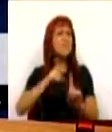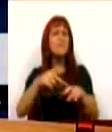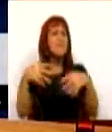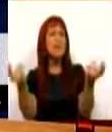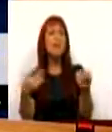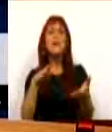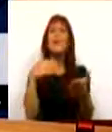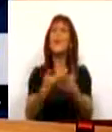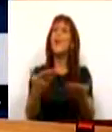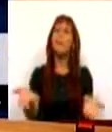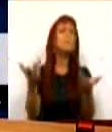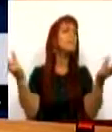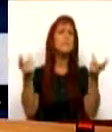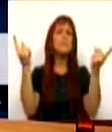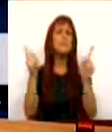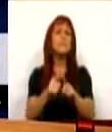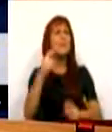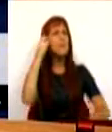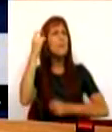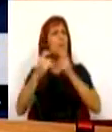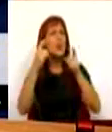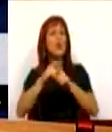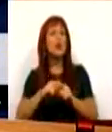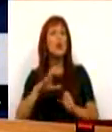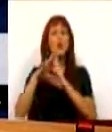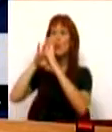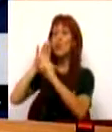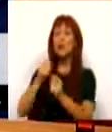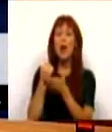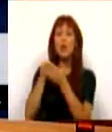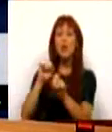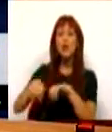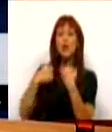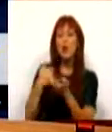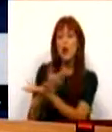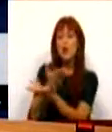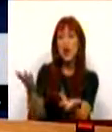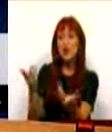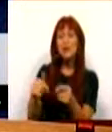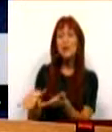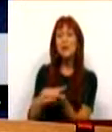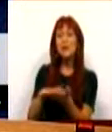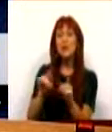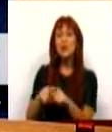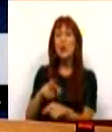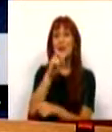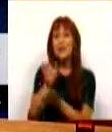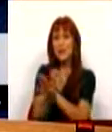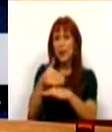de o levar para a ponderação do modelo de apoio social que nós temos assente no terceiro